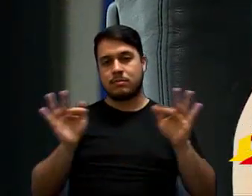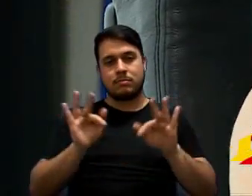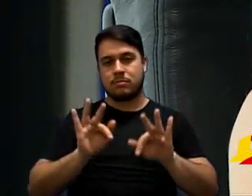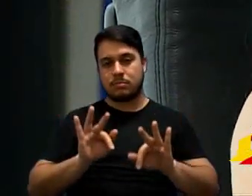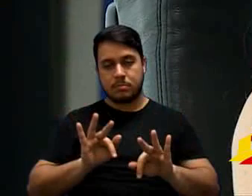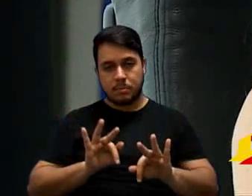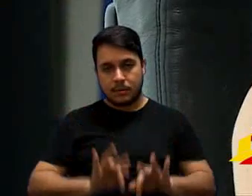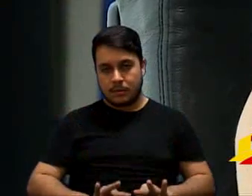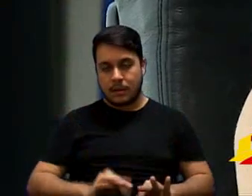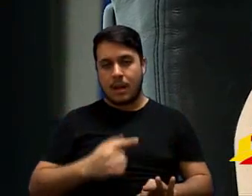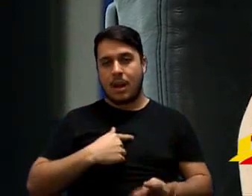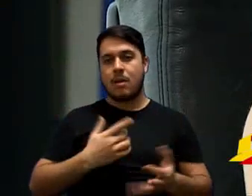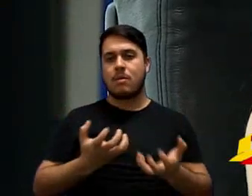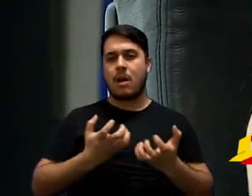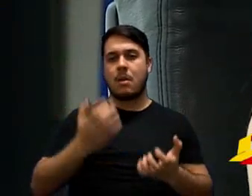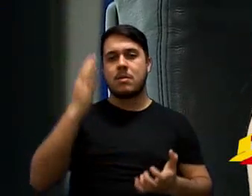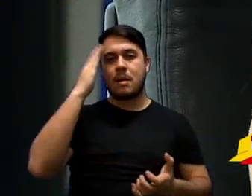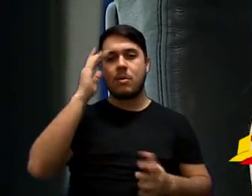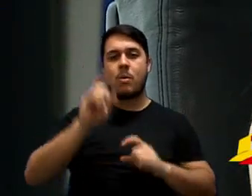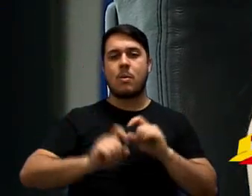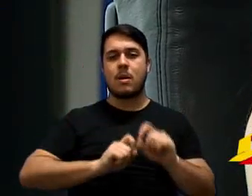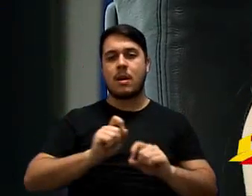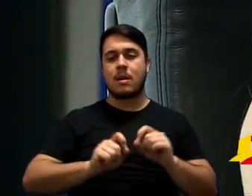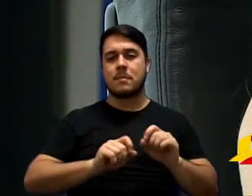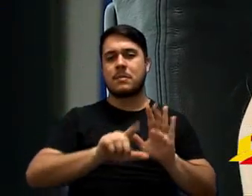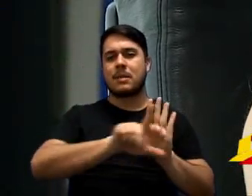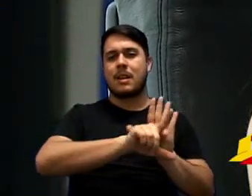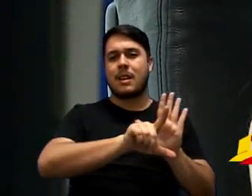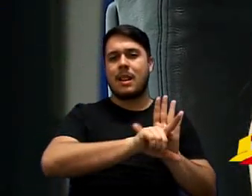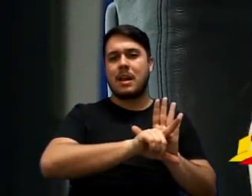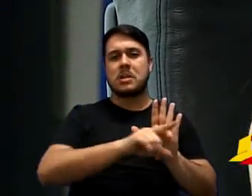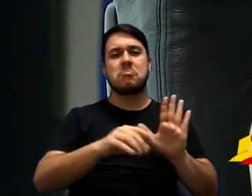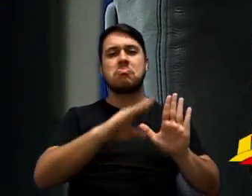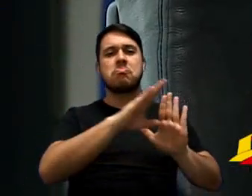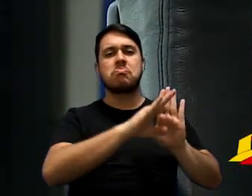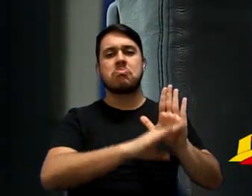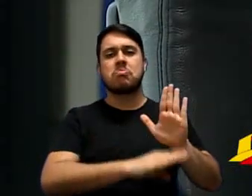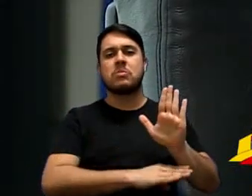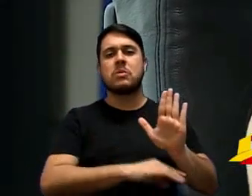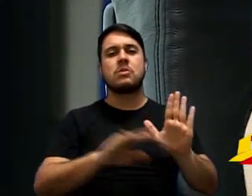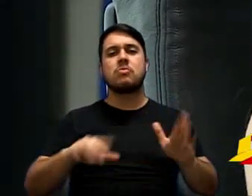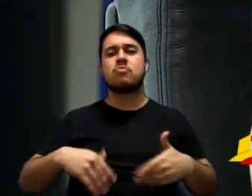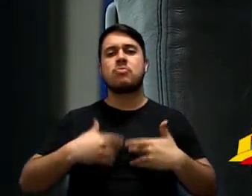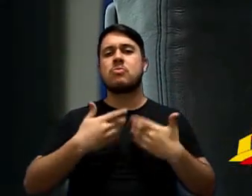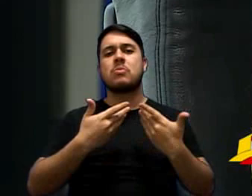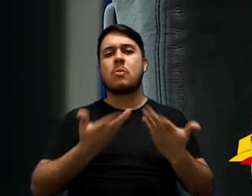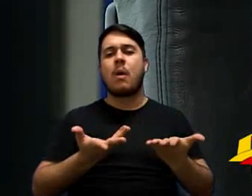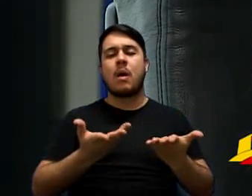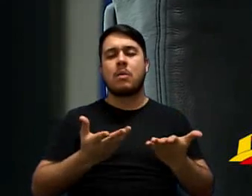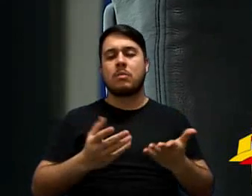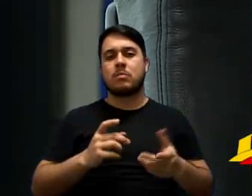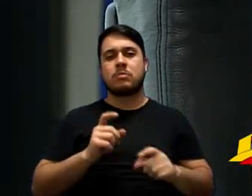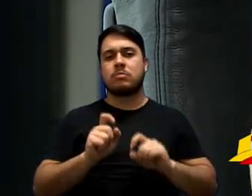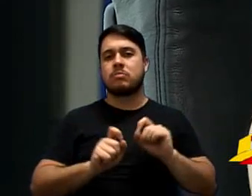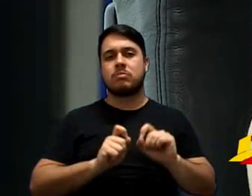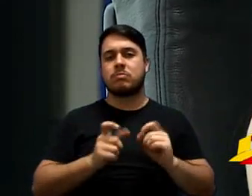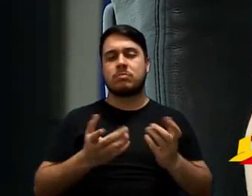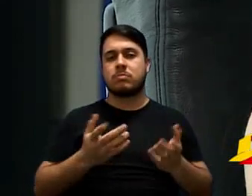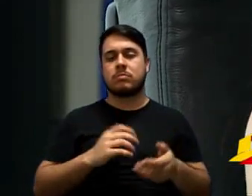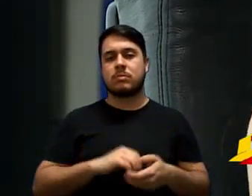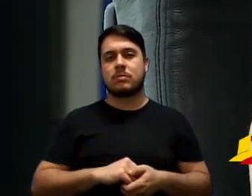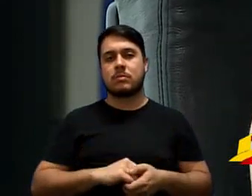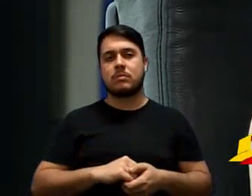eu gostaria de saber sobre esta lei quais são as medidas que estão sendo tomadas já que a gente levantou aqui tantos problemas